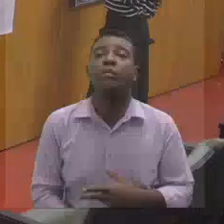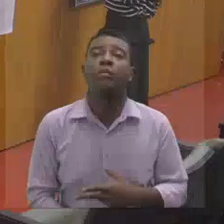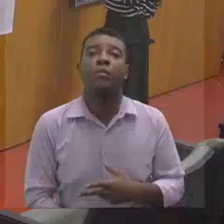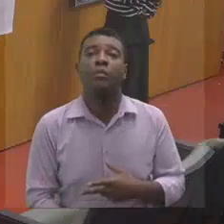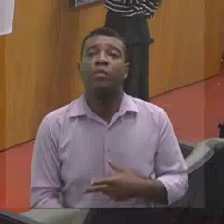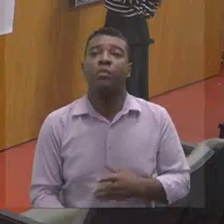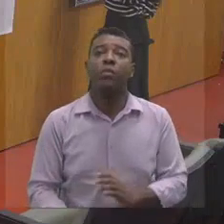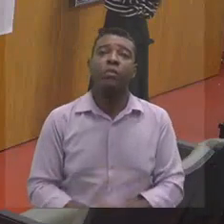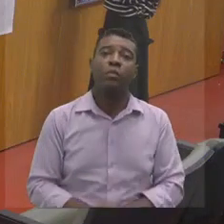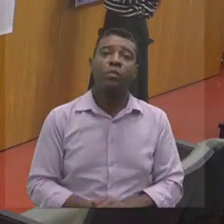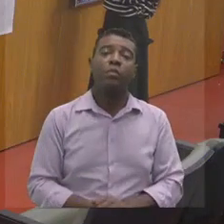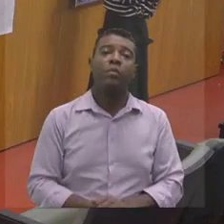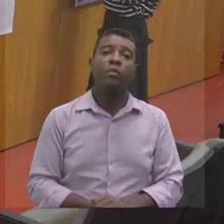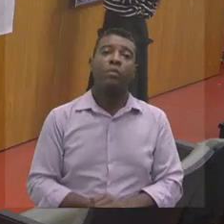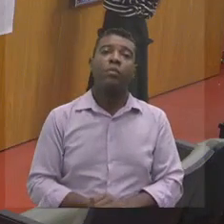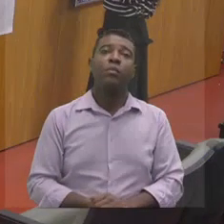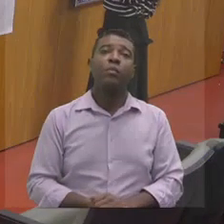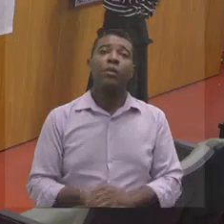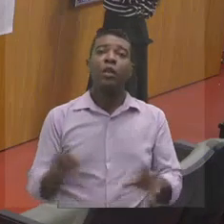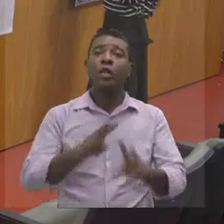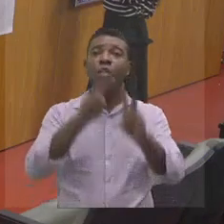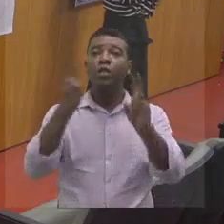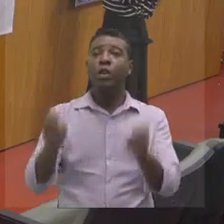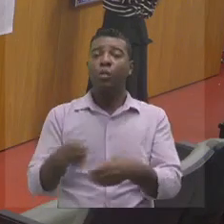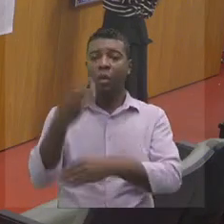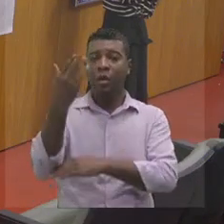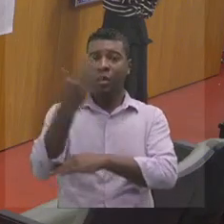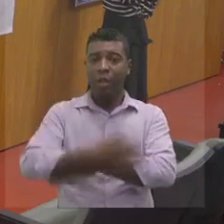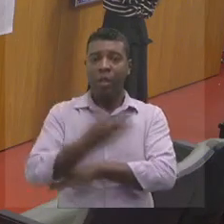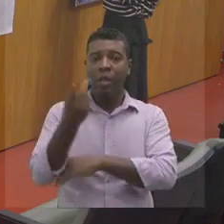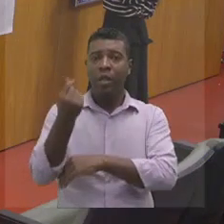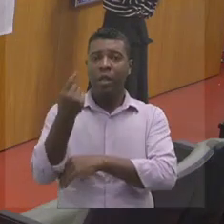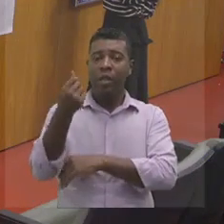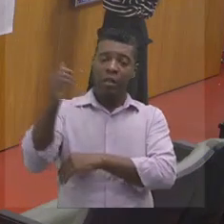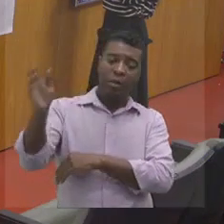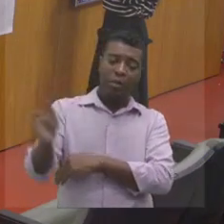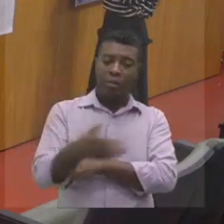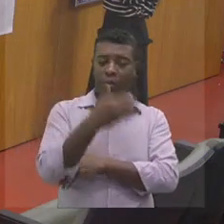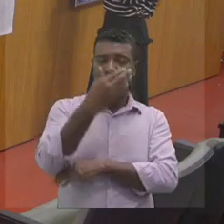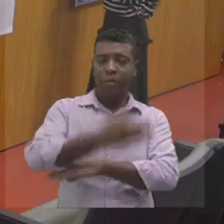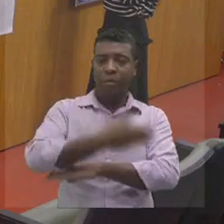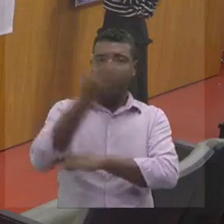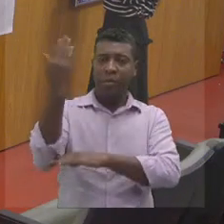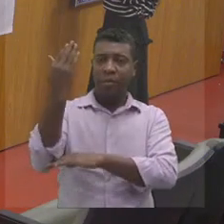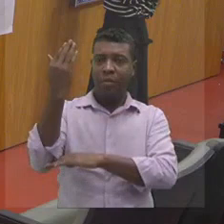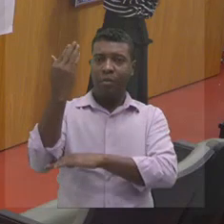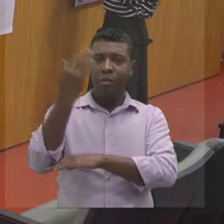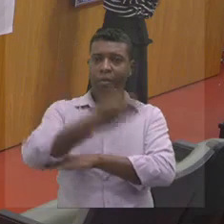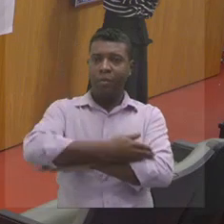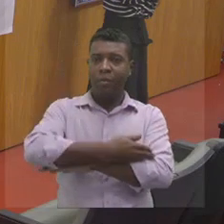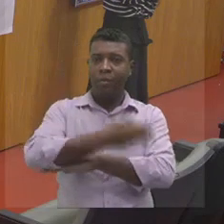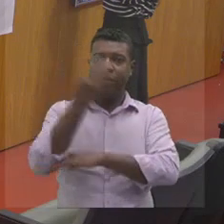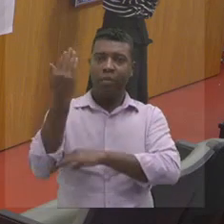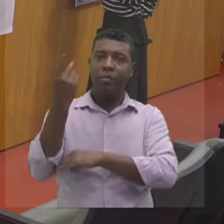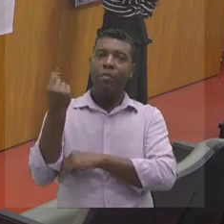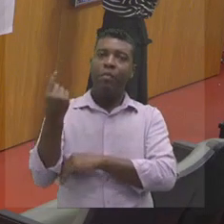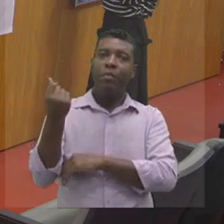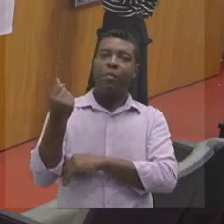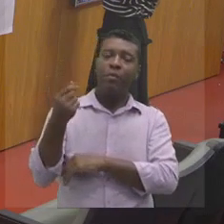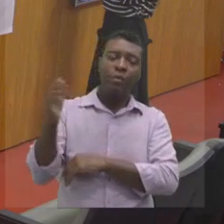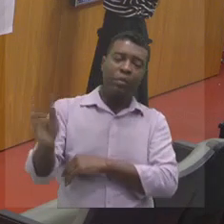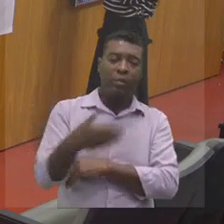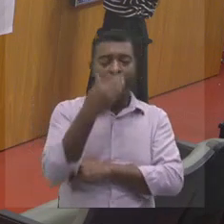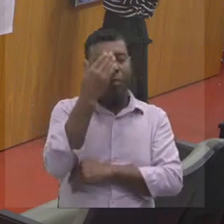sobre pedágio e aqui eu tenho já falei com o senhor aí com toda a equipe da ceinfra na nossa agenda